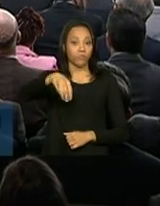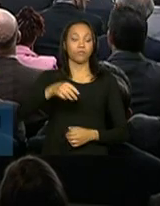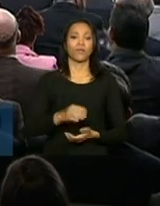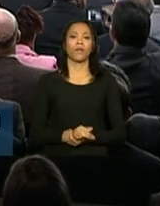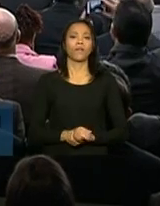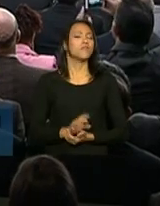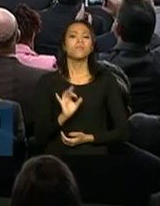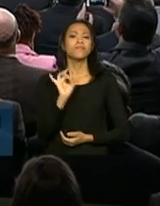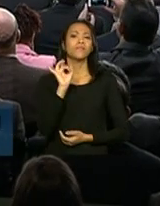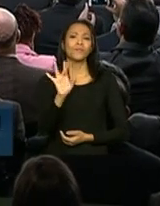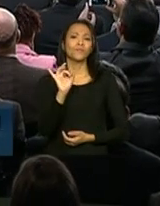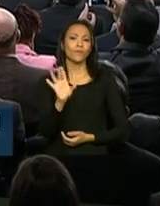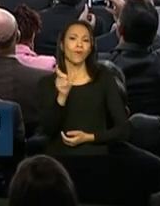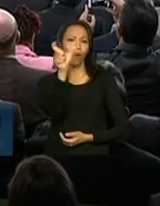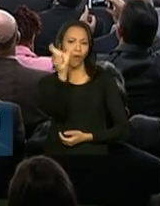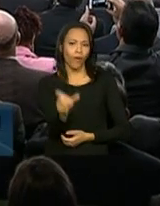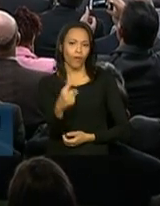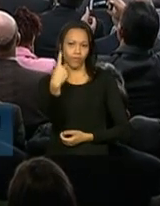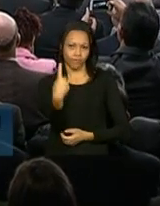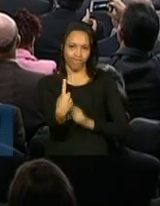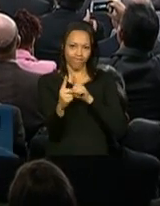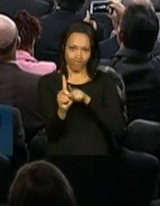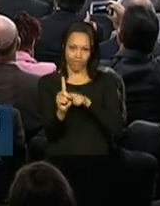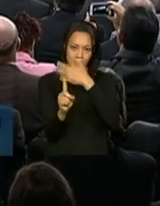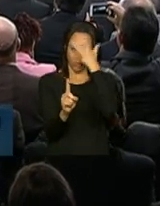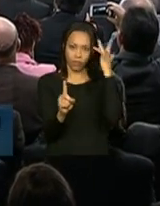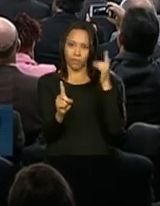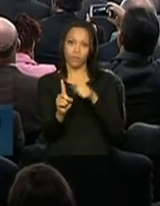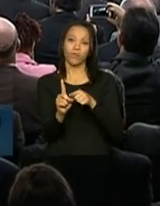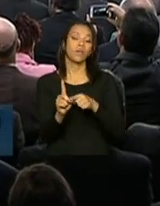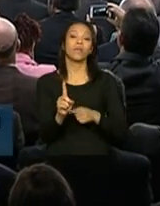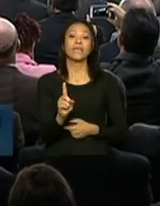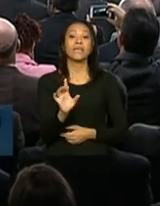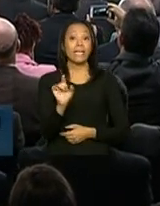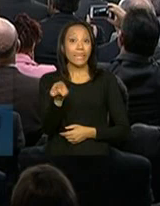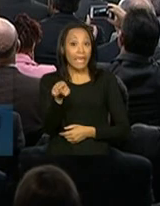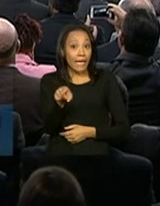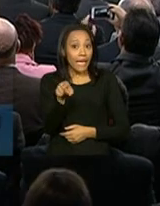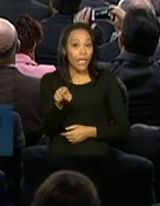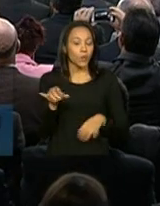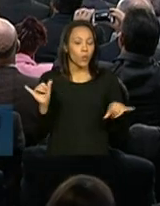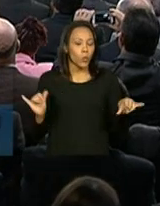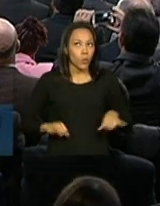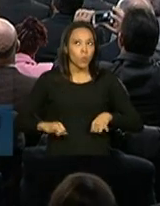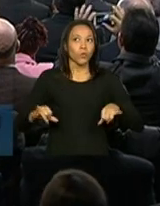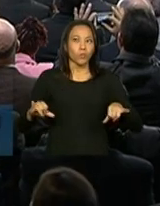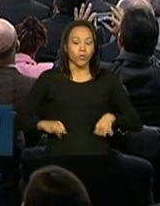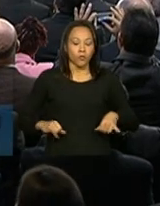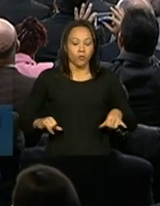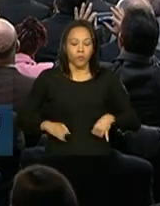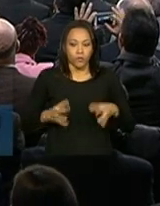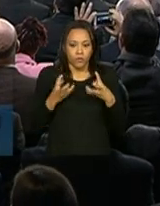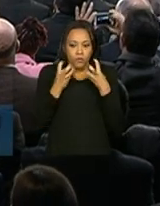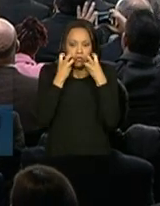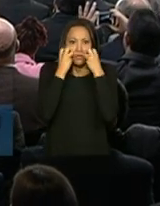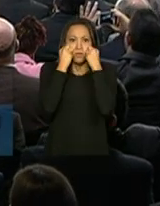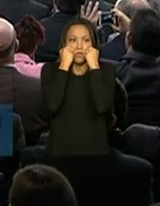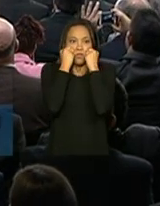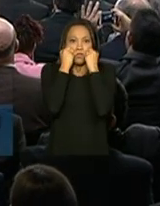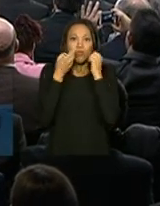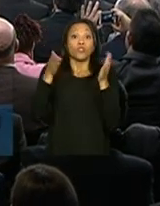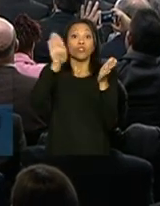não apenas pelo fato dele ter sofrido um imenso constrangimento quando chegou ao